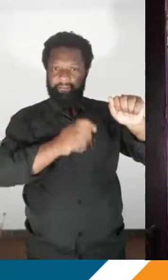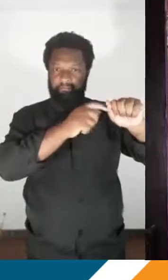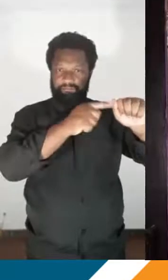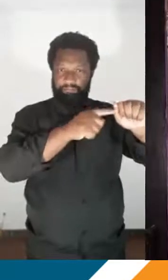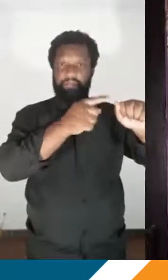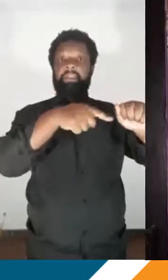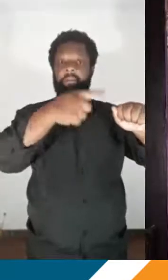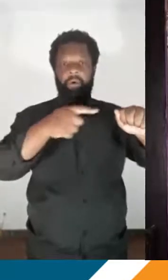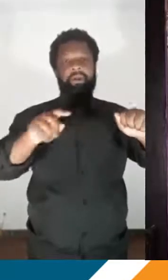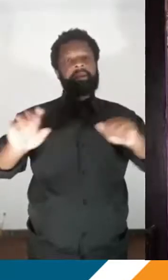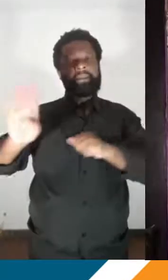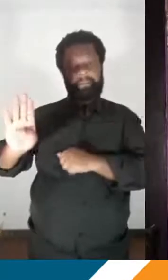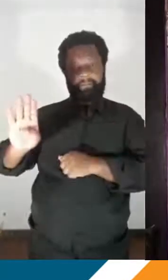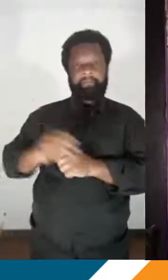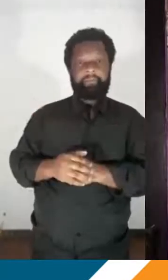letra A.